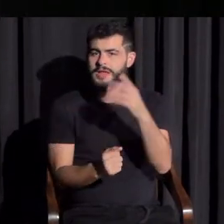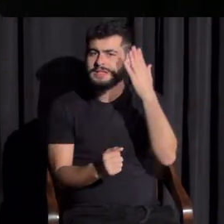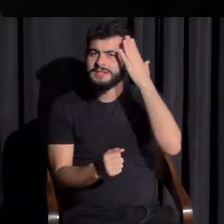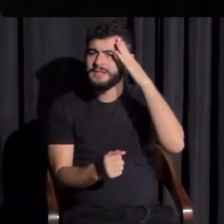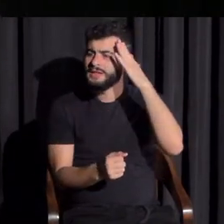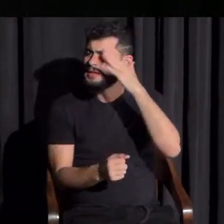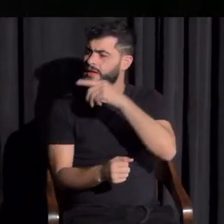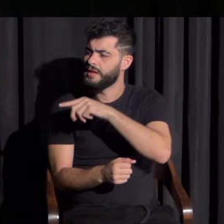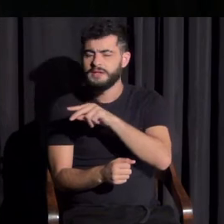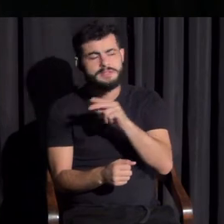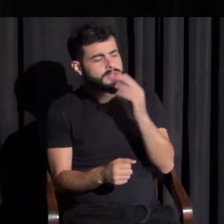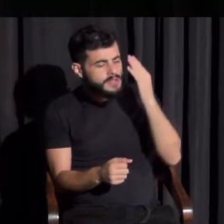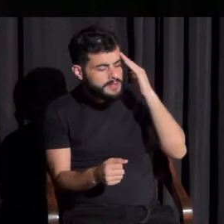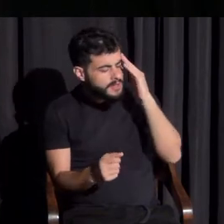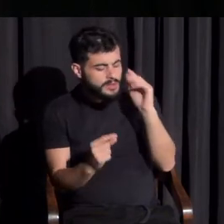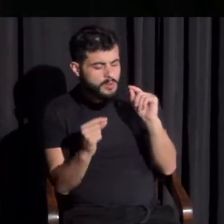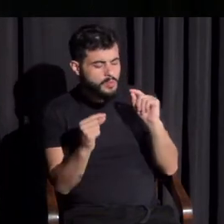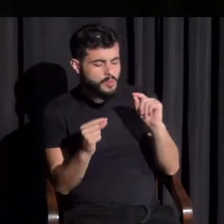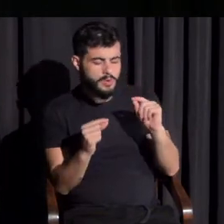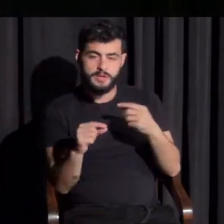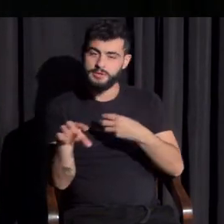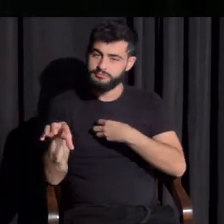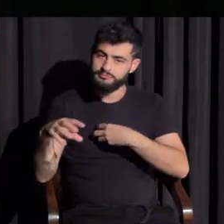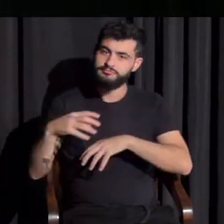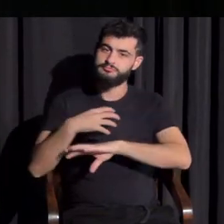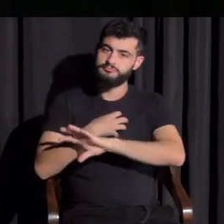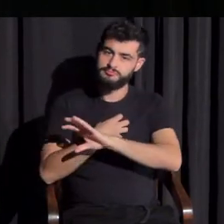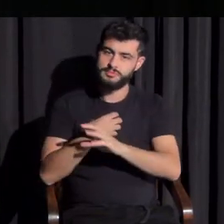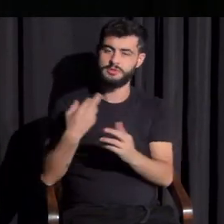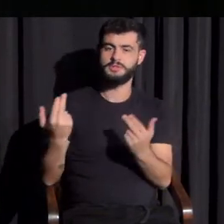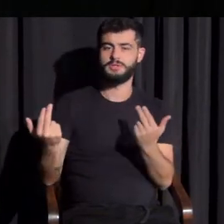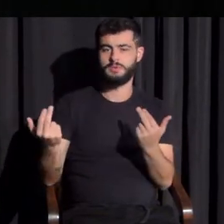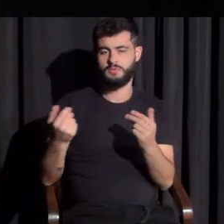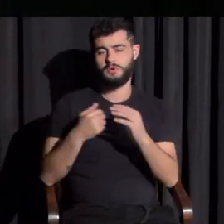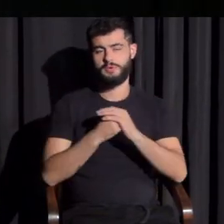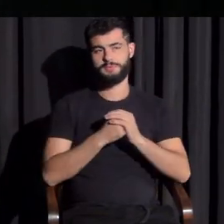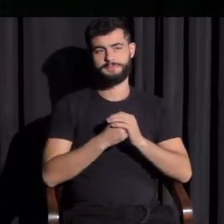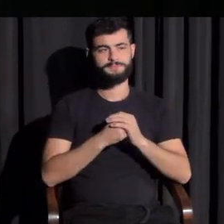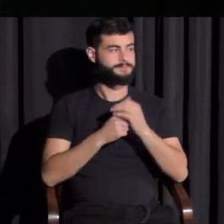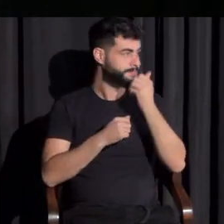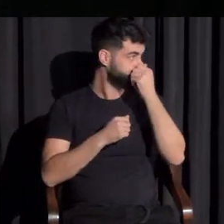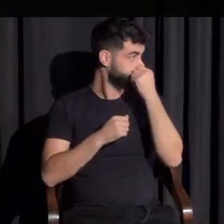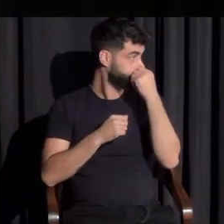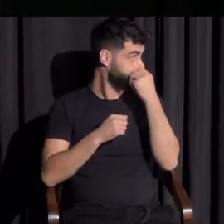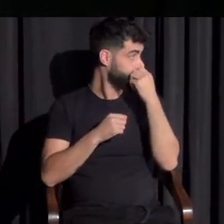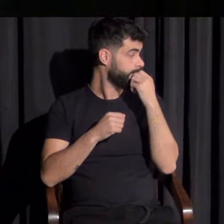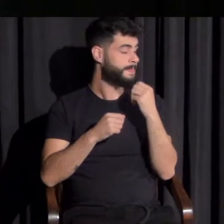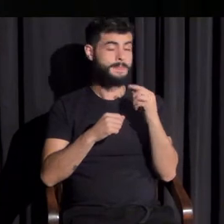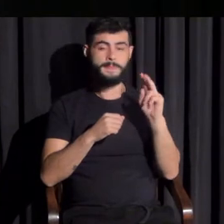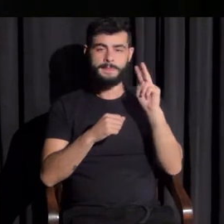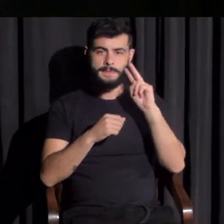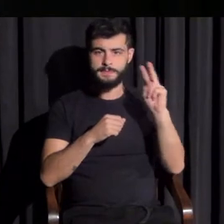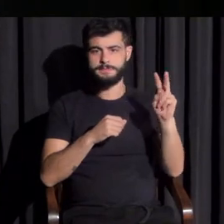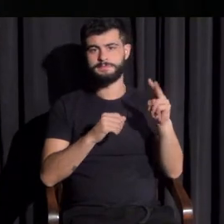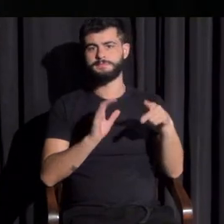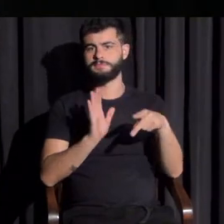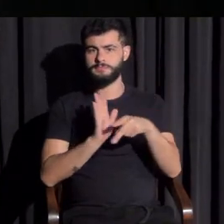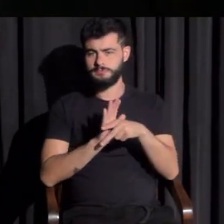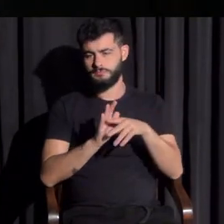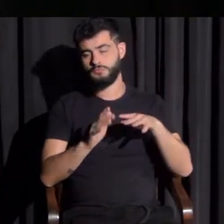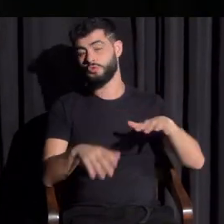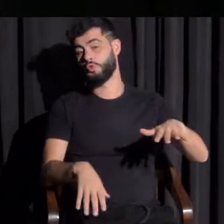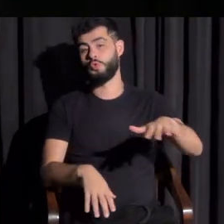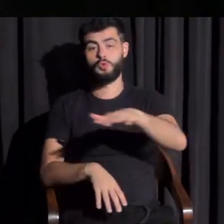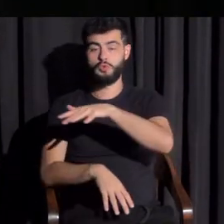vida. Desloco a compreensão universalista, esses desenhos que tanto carregamos deles e das